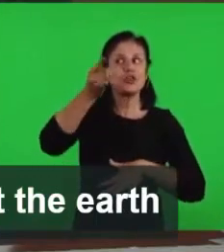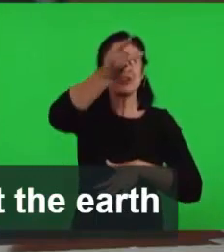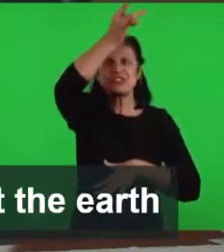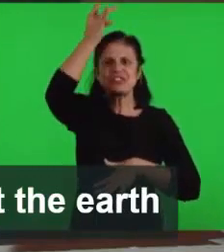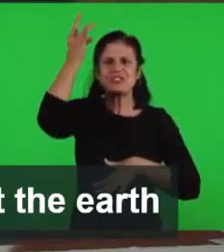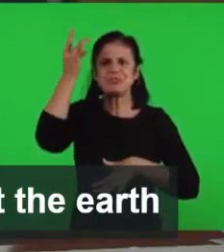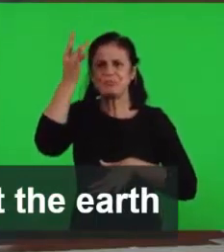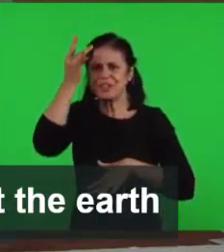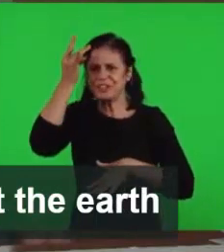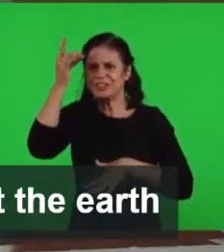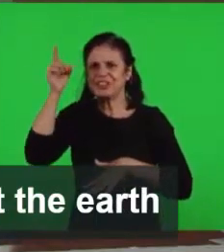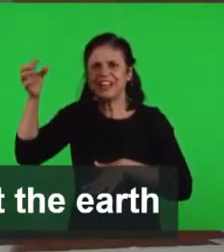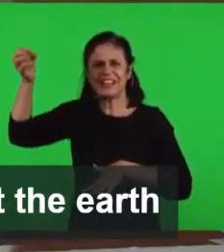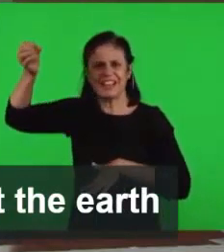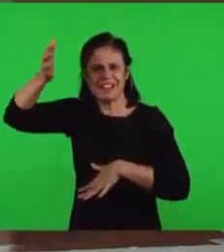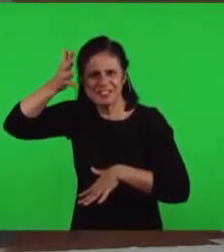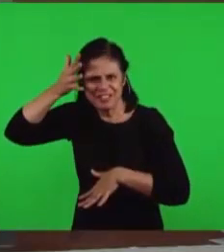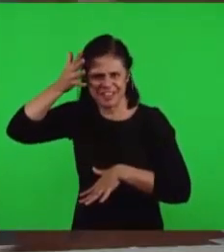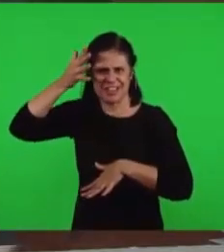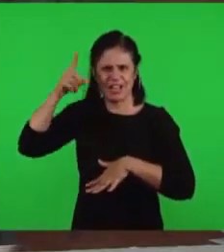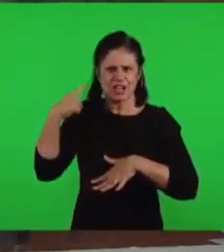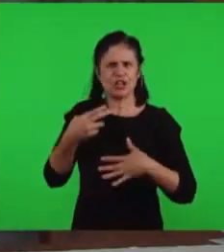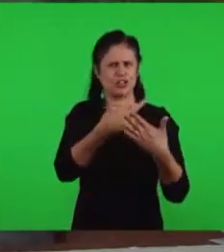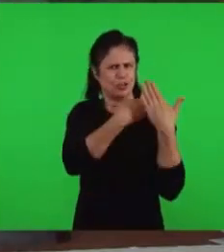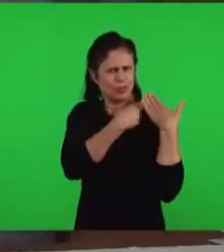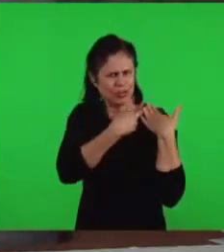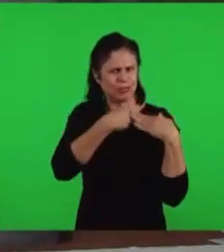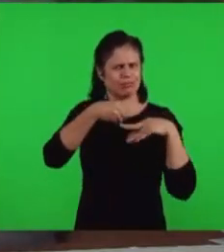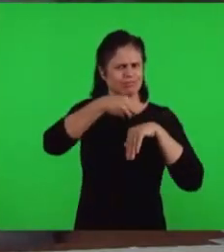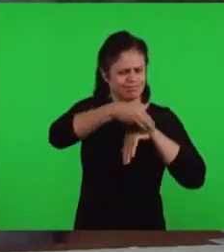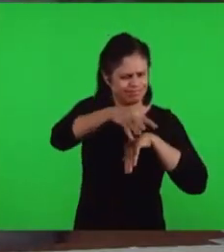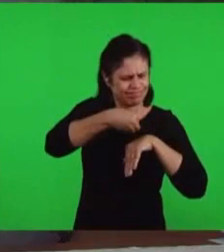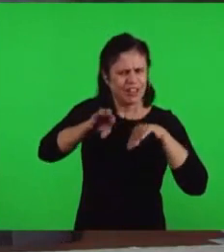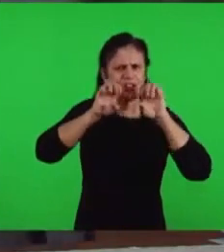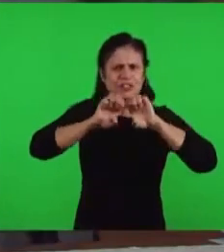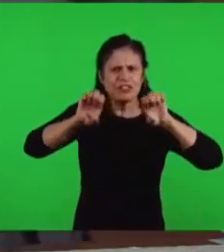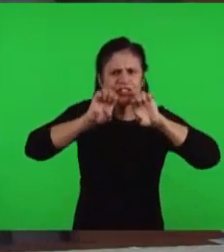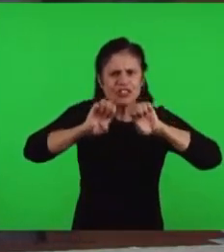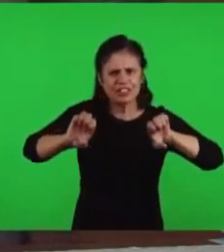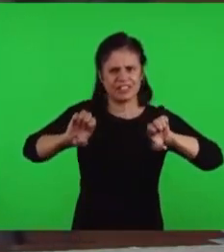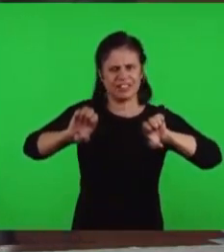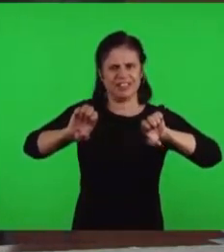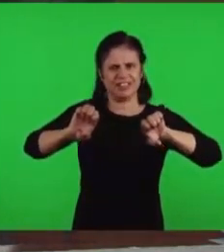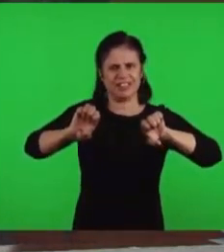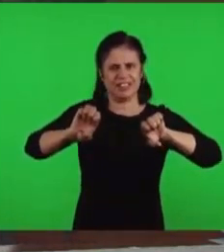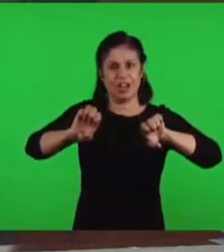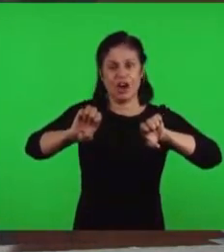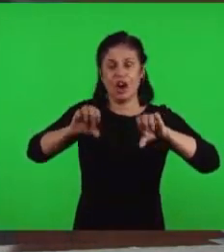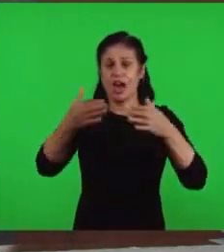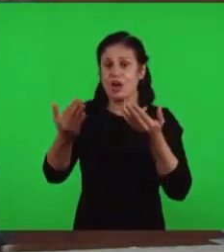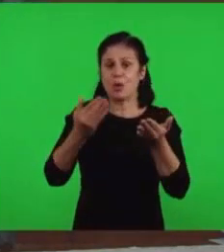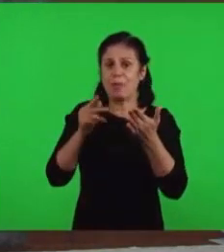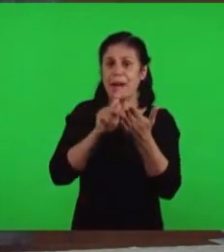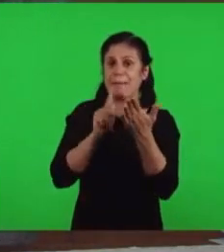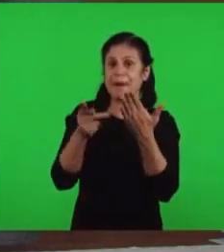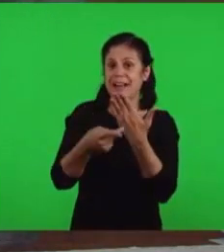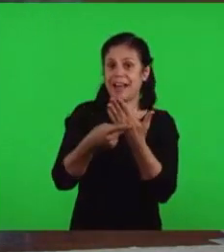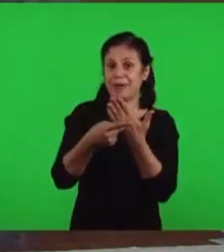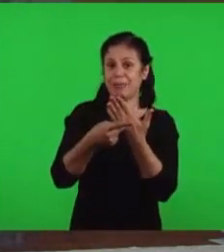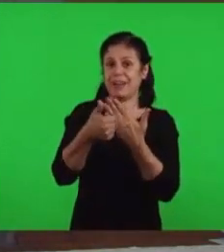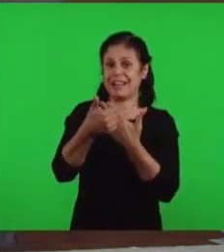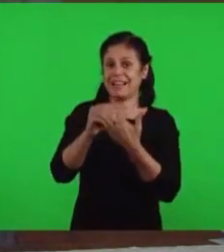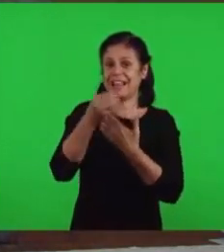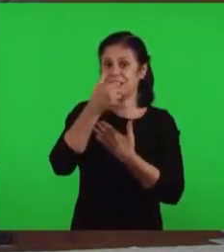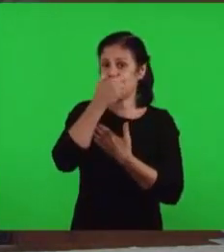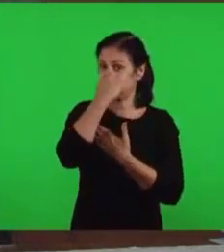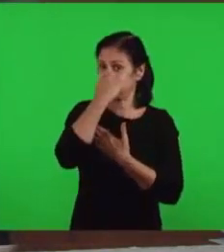pomba ouve-se em toda a terra esse amor aí vem o esforço ao grito sai ele ao encontro é a voz da pomba